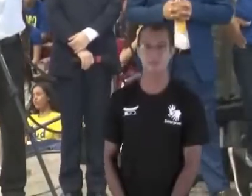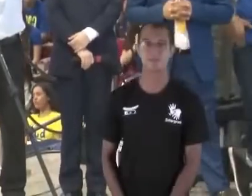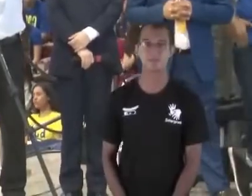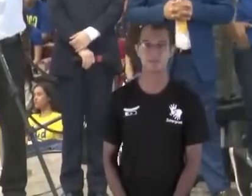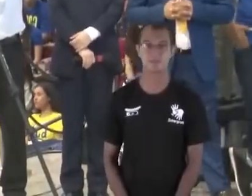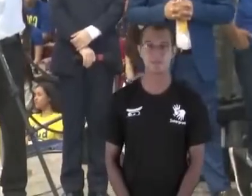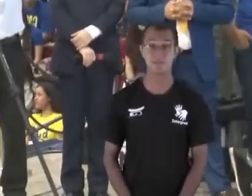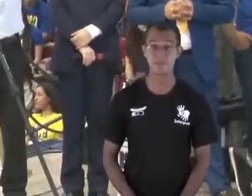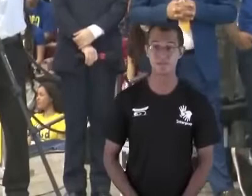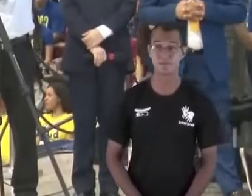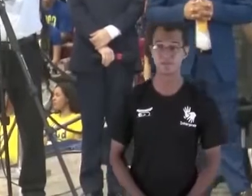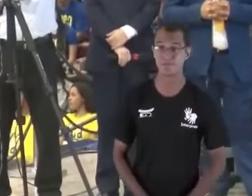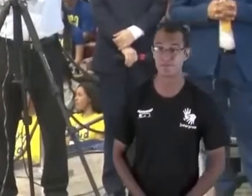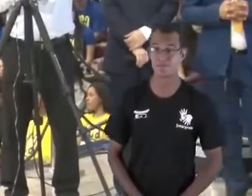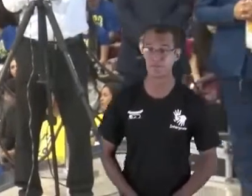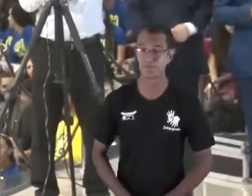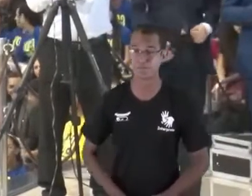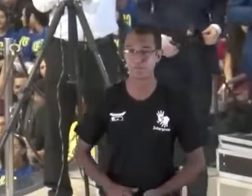Terceiro,